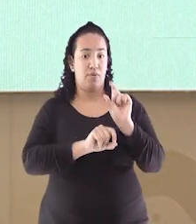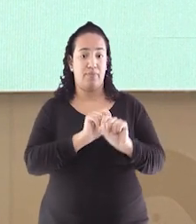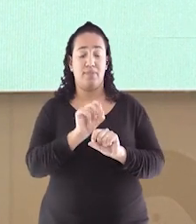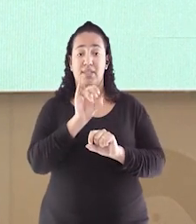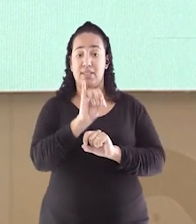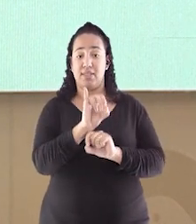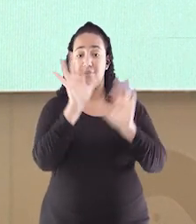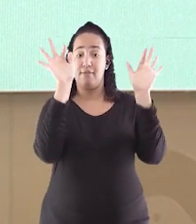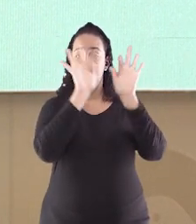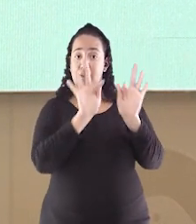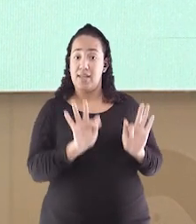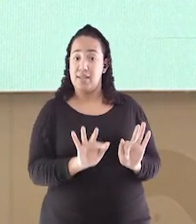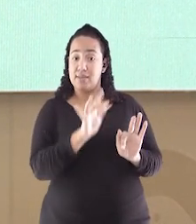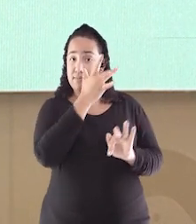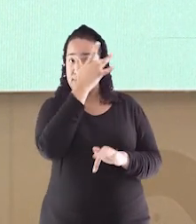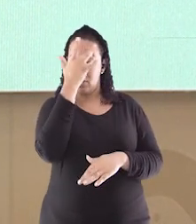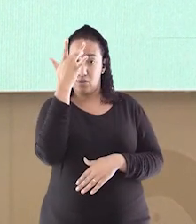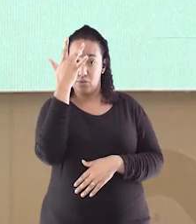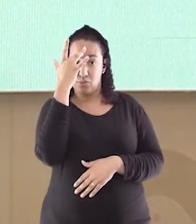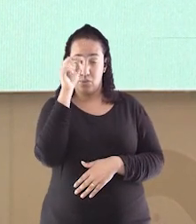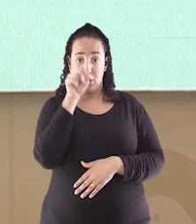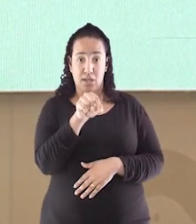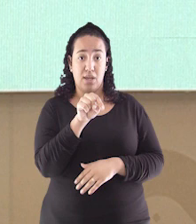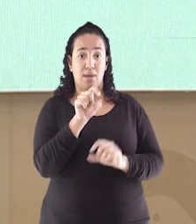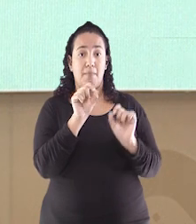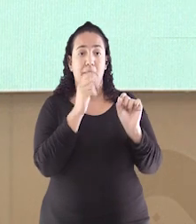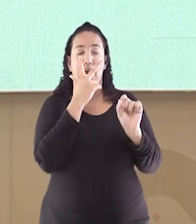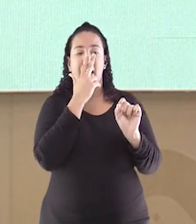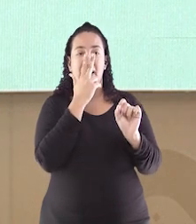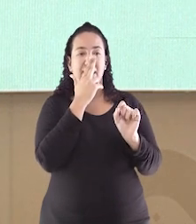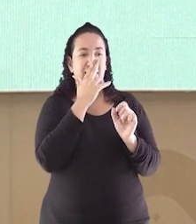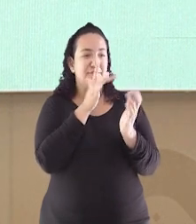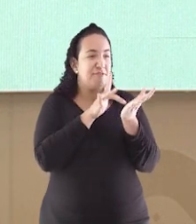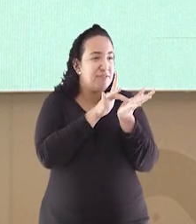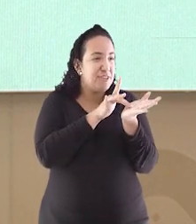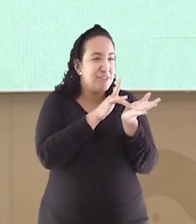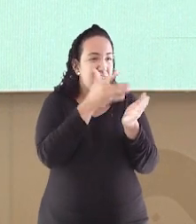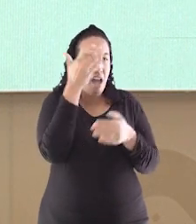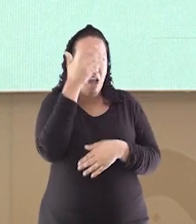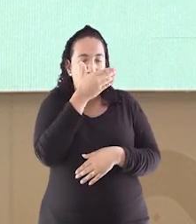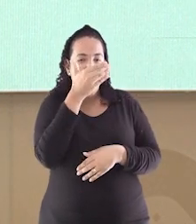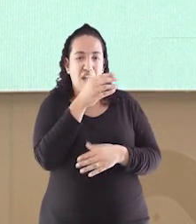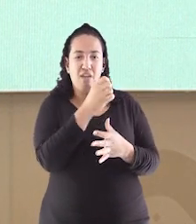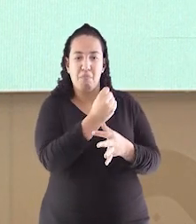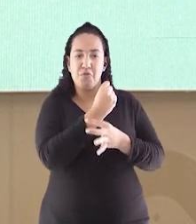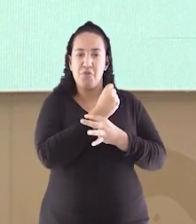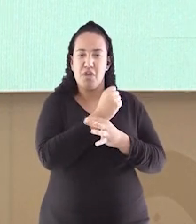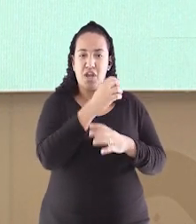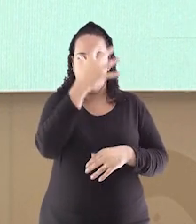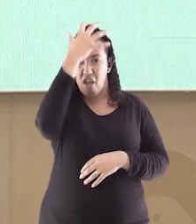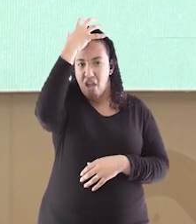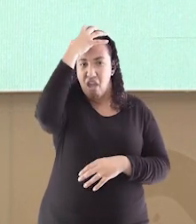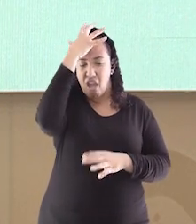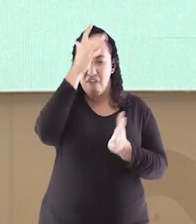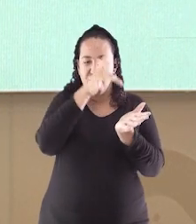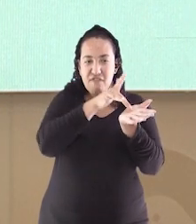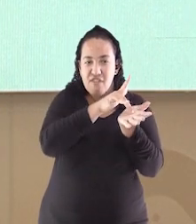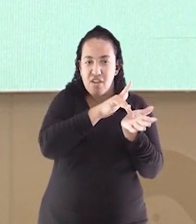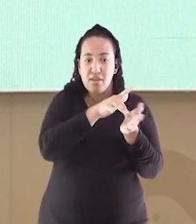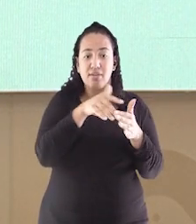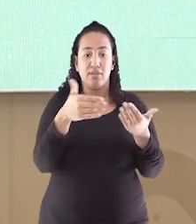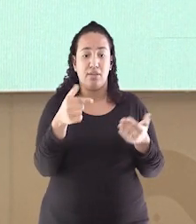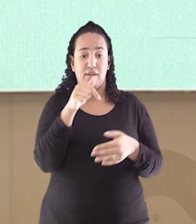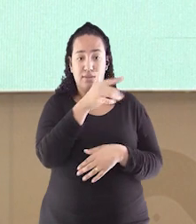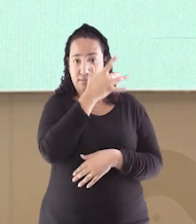feliz aqueles que estão alienados, ou seja, enganados pelo monarca e pela Igreja. Essas pessoas seriam